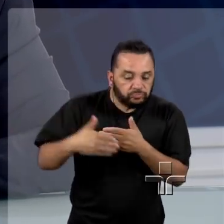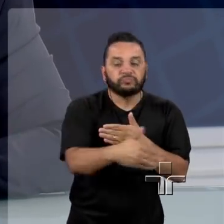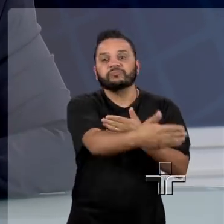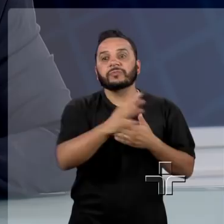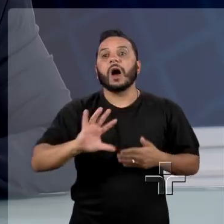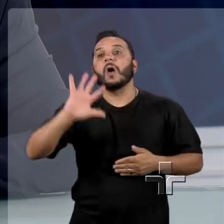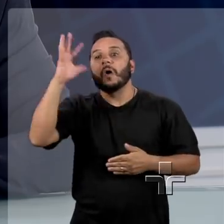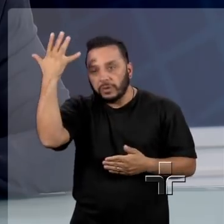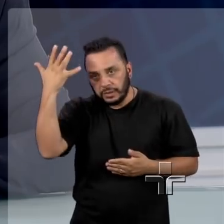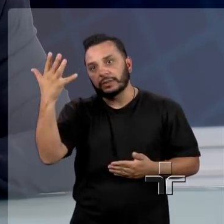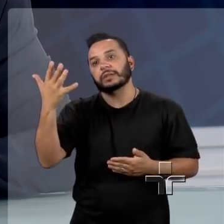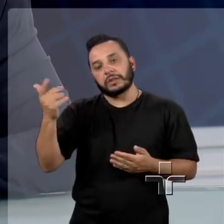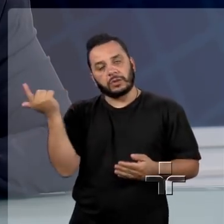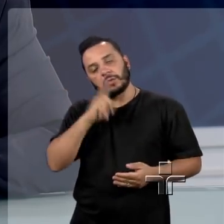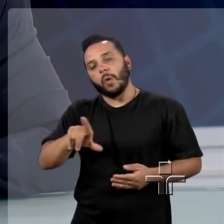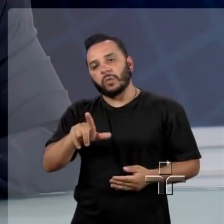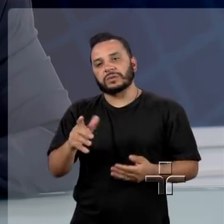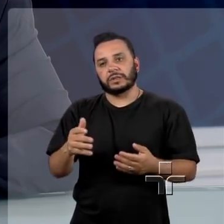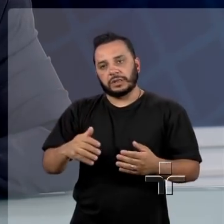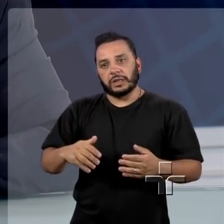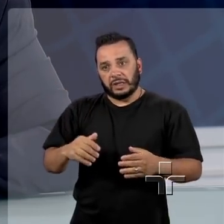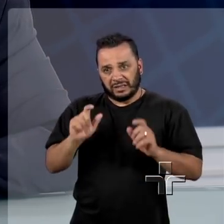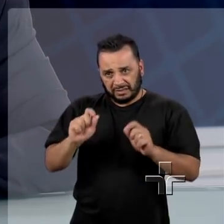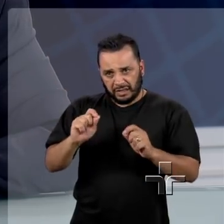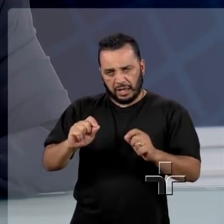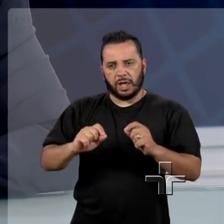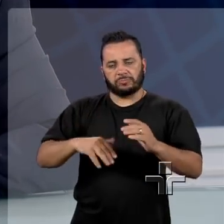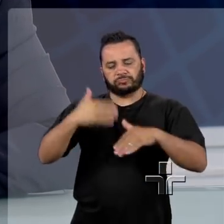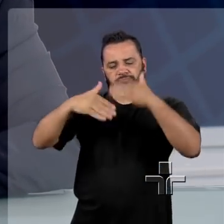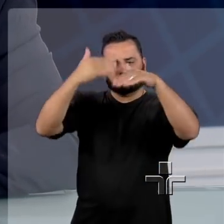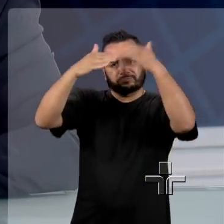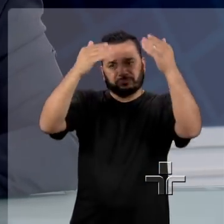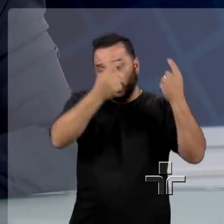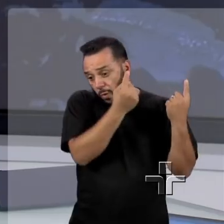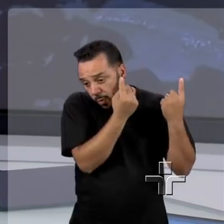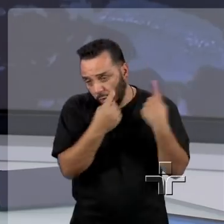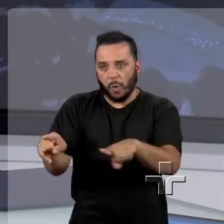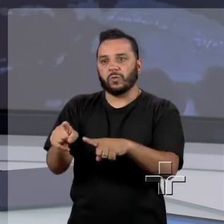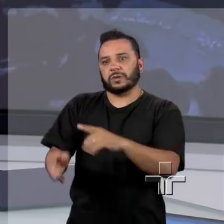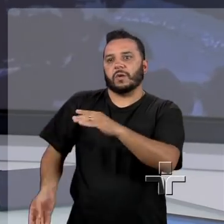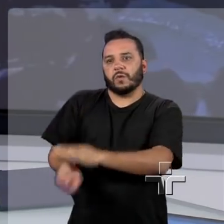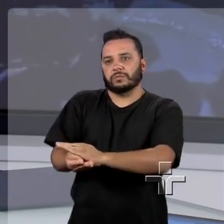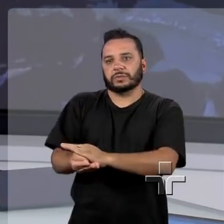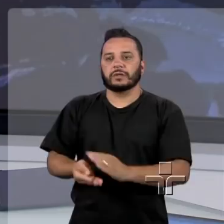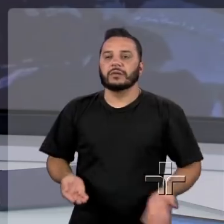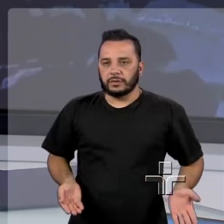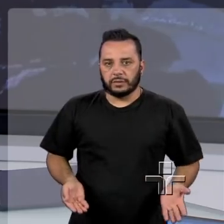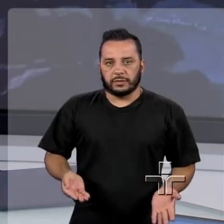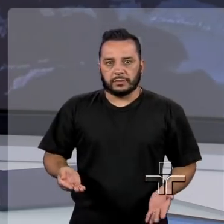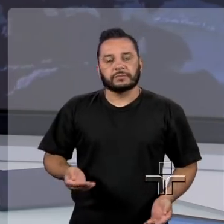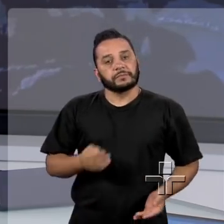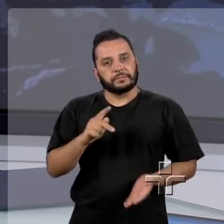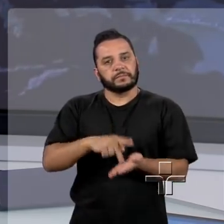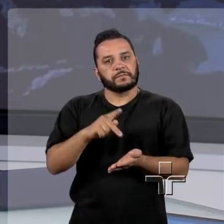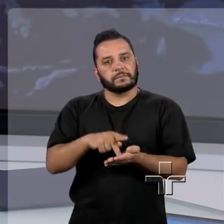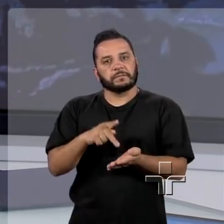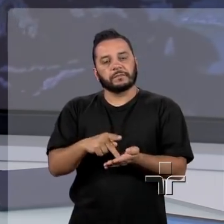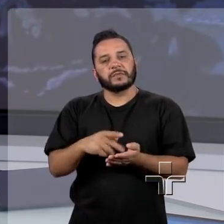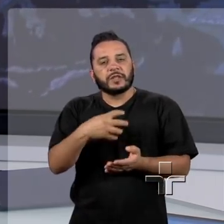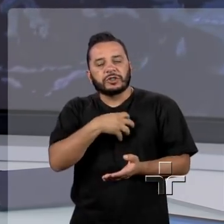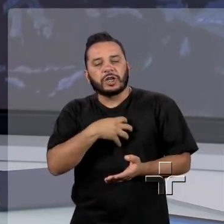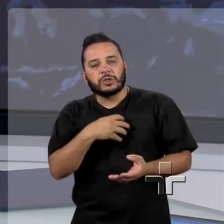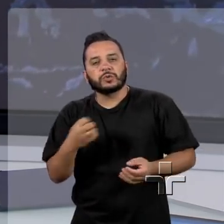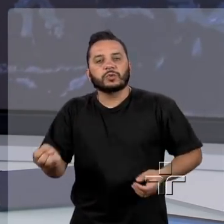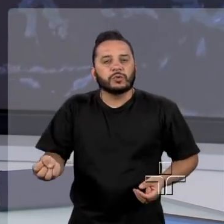e que nós tenhamos um avanço no combate inteligente à corrupção. Porque o desafio é justamente implantar um novo jeito de